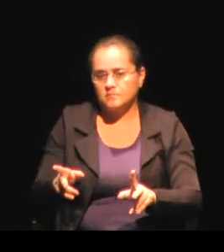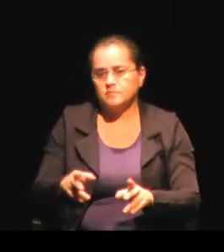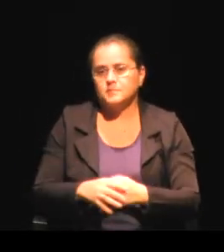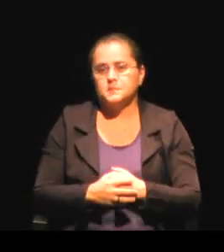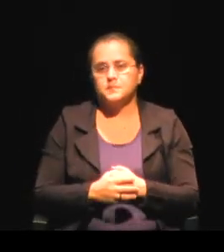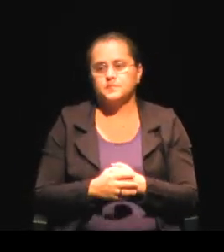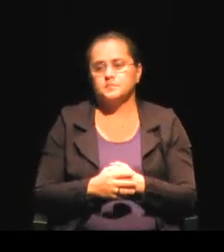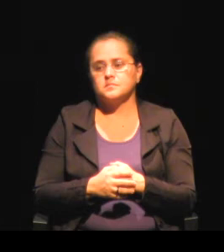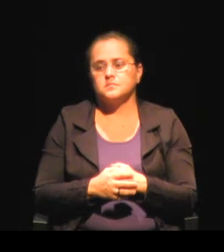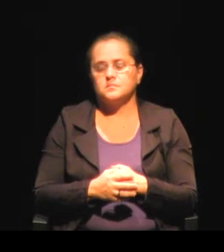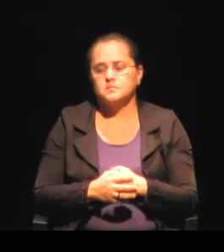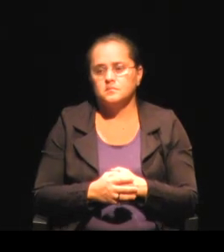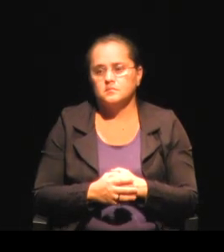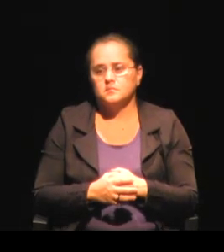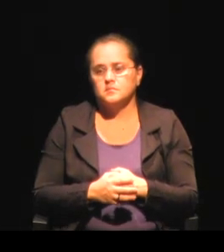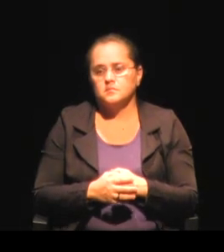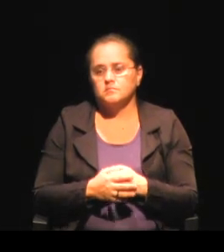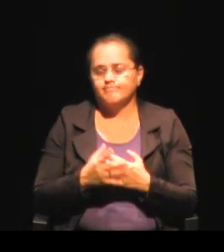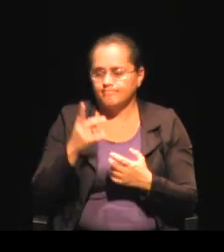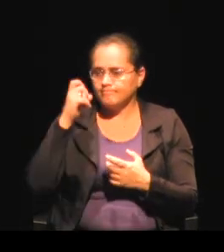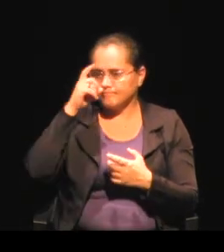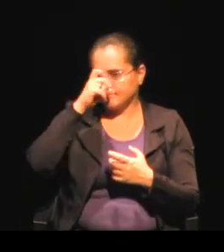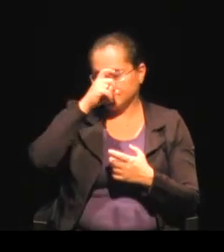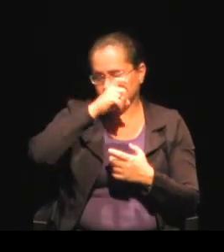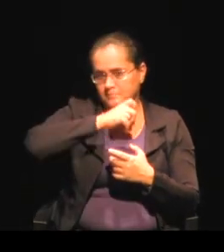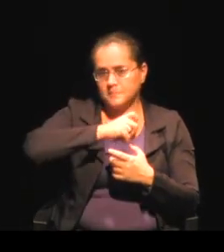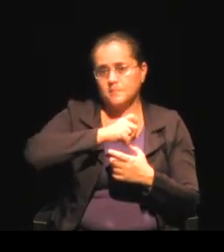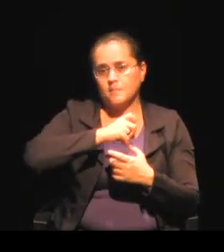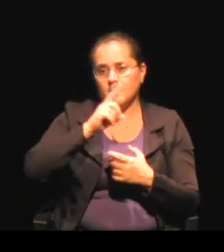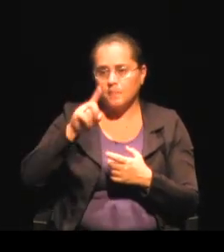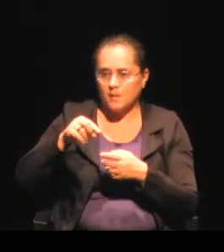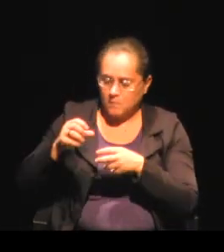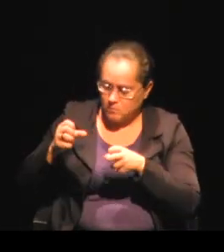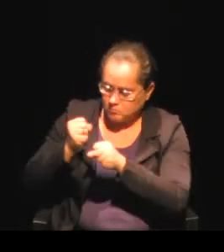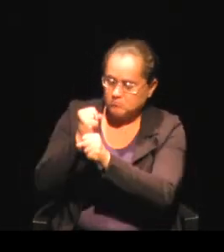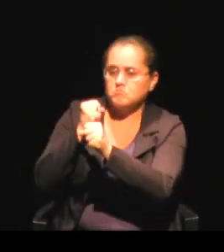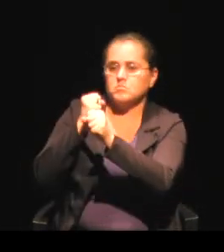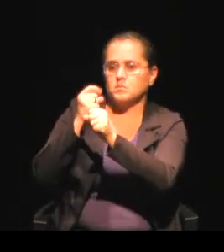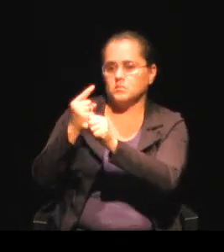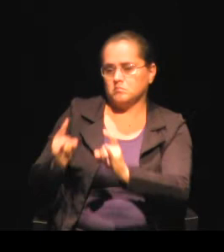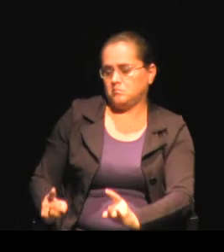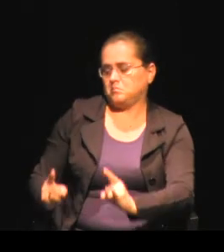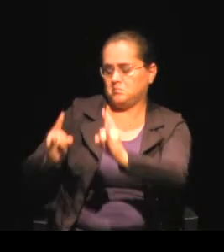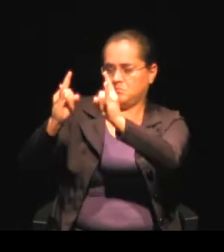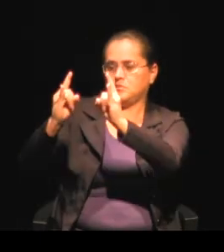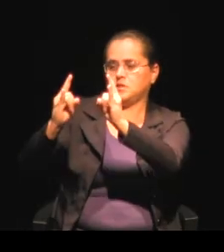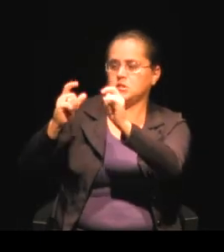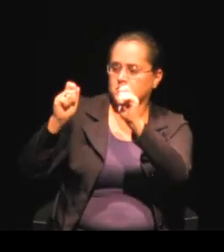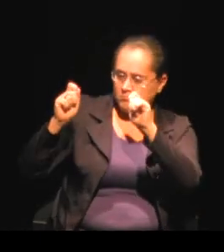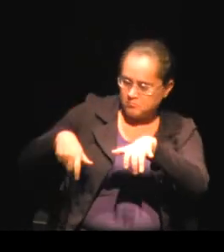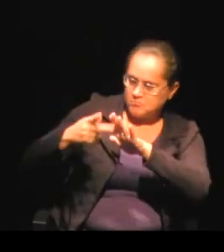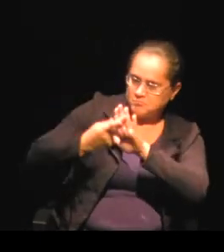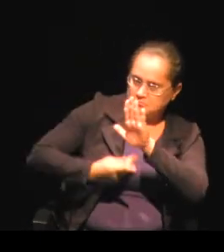de gentileza para as pessoas, algum tipo de... o grande desafio era construir